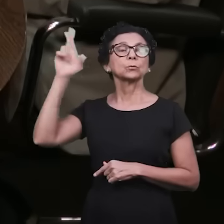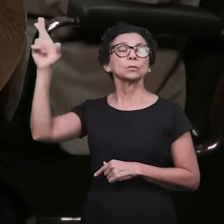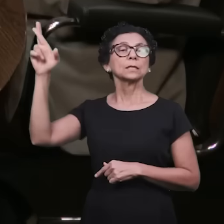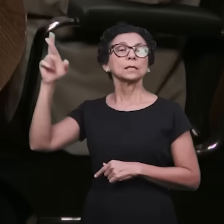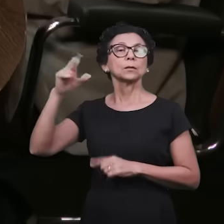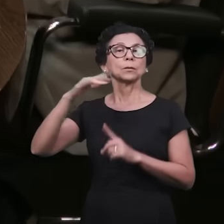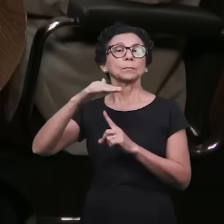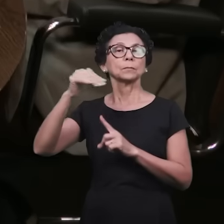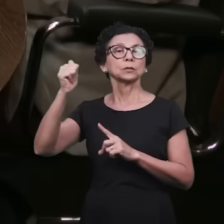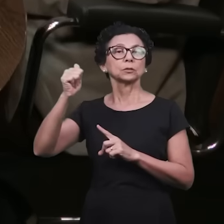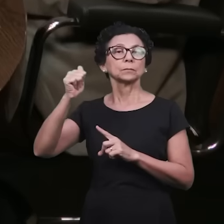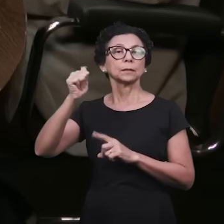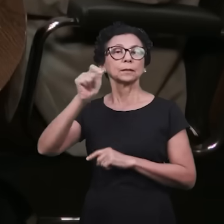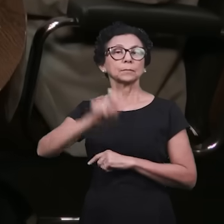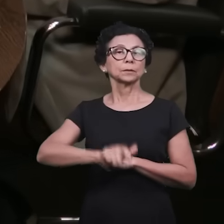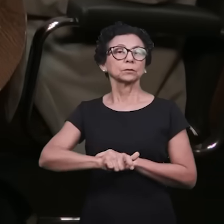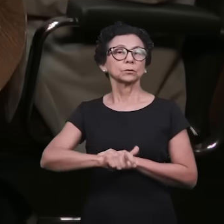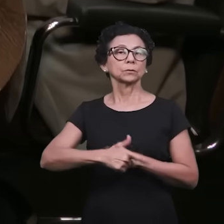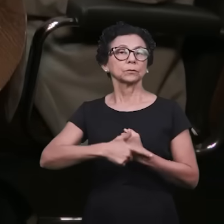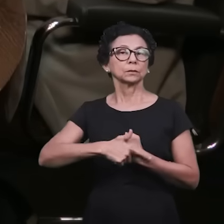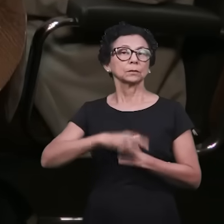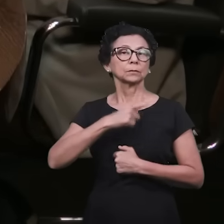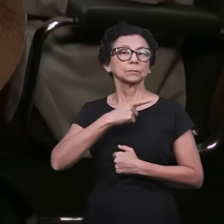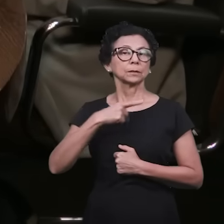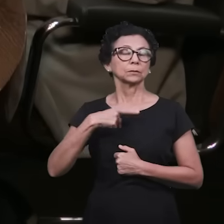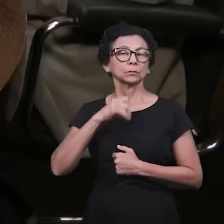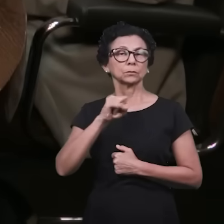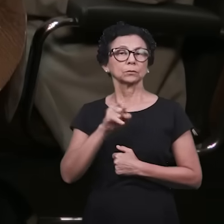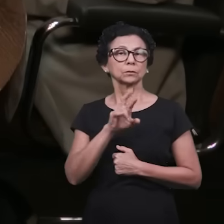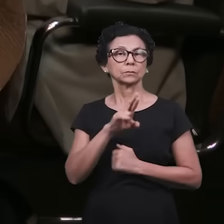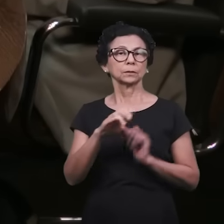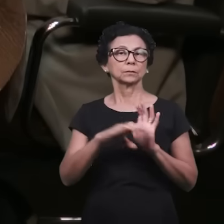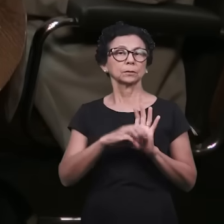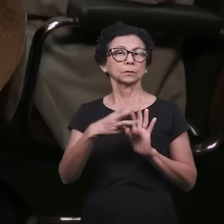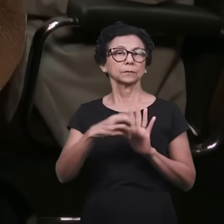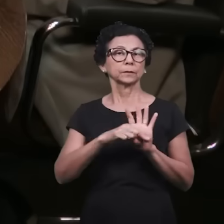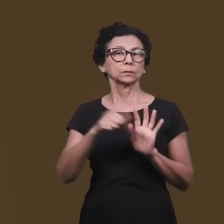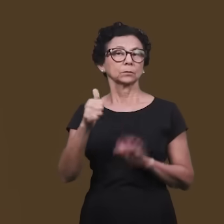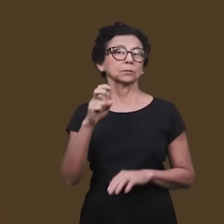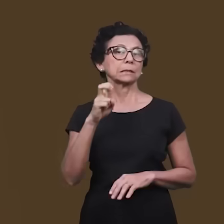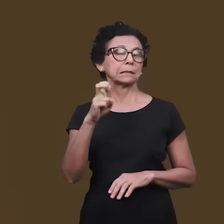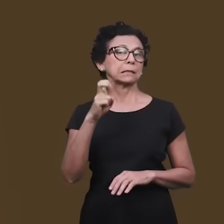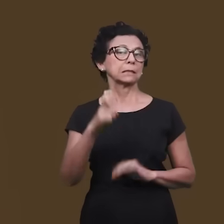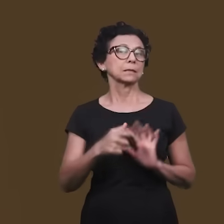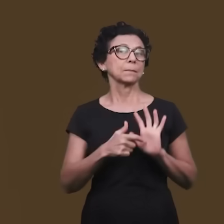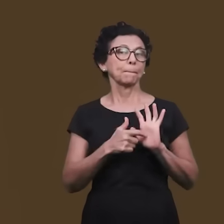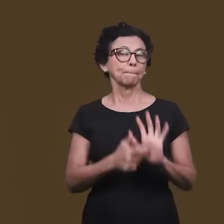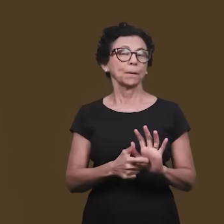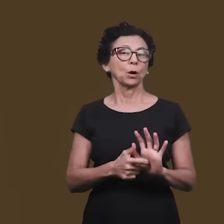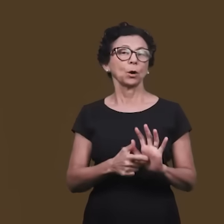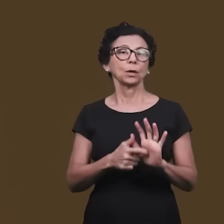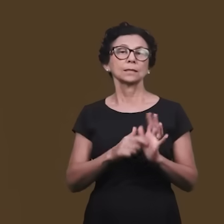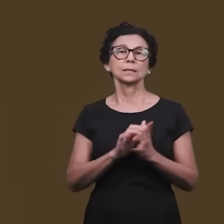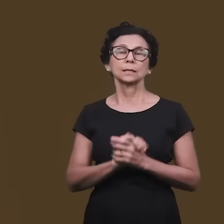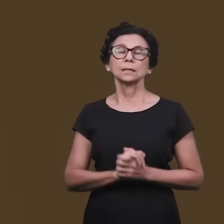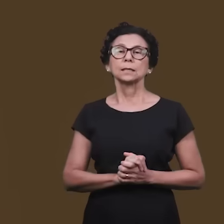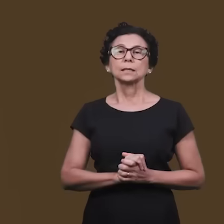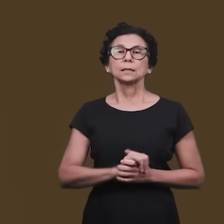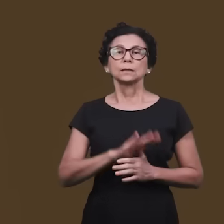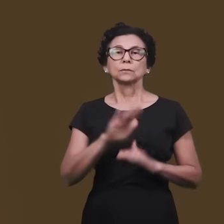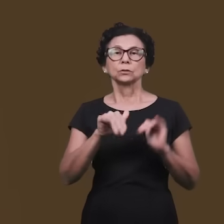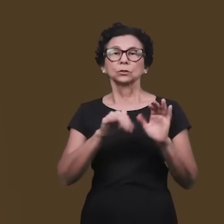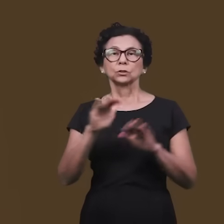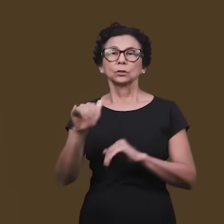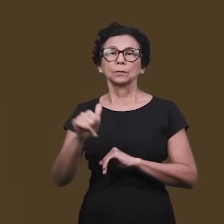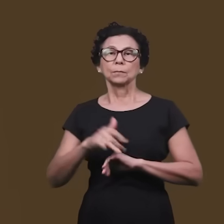Então, nesse texto de Jeremias 3, versículo 15, diz assim: vos darei pastores segundo o